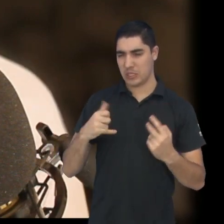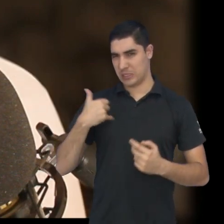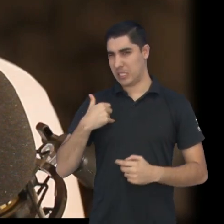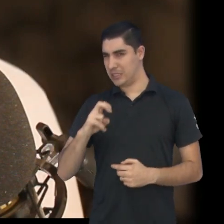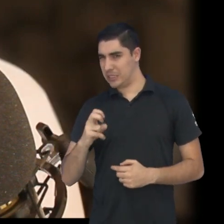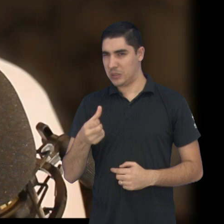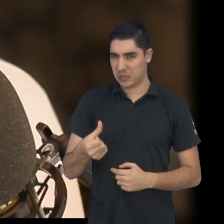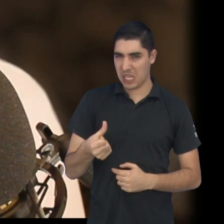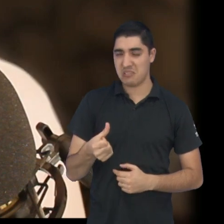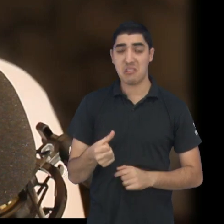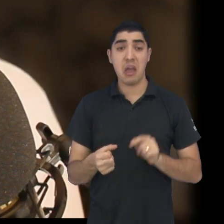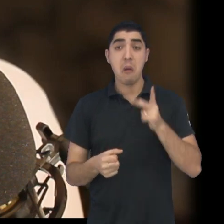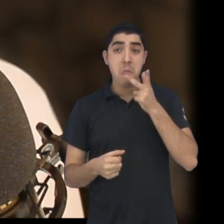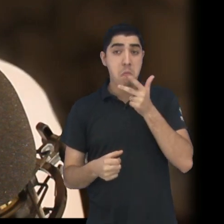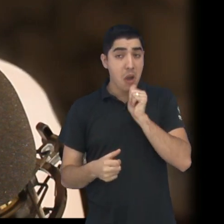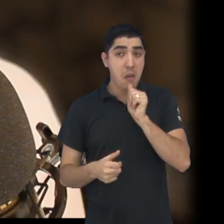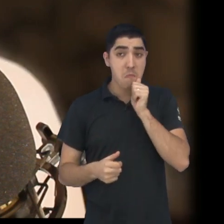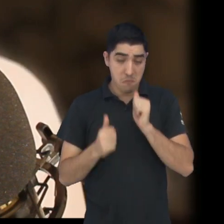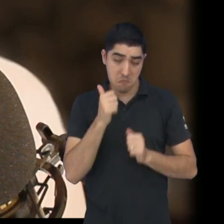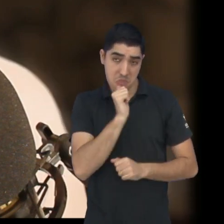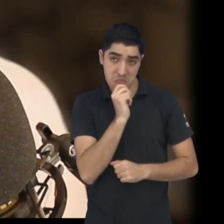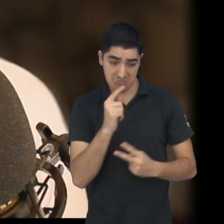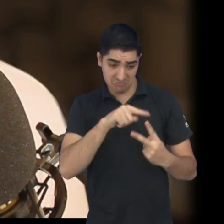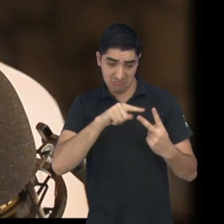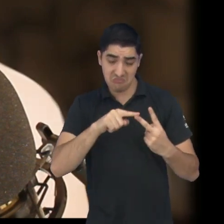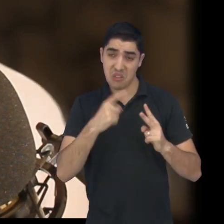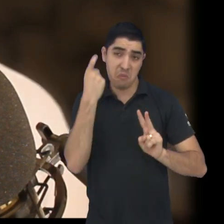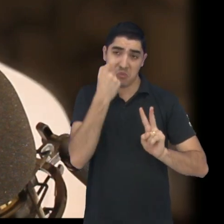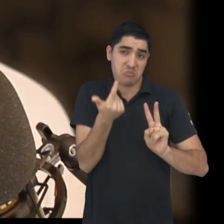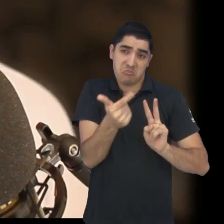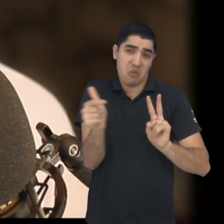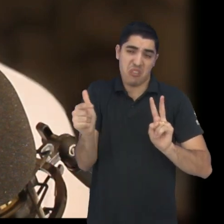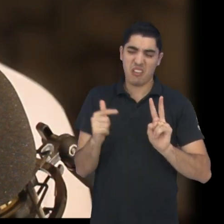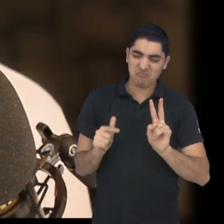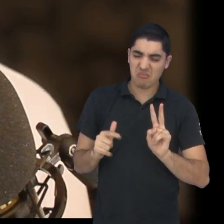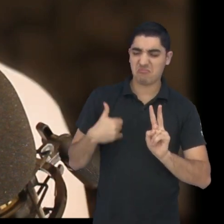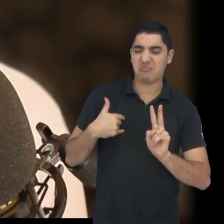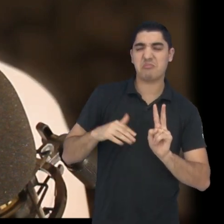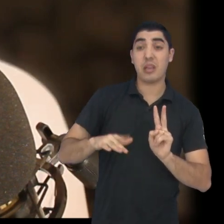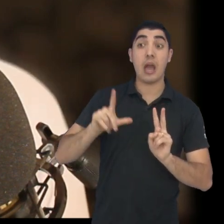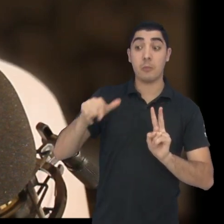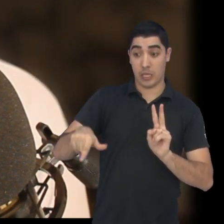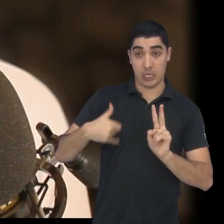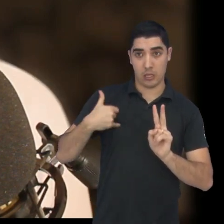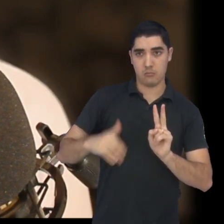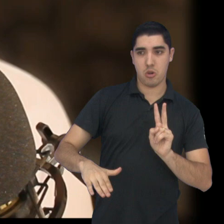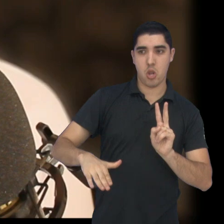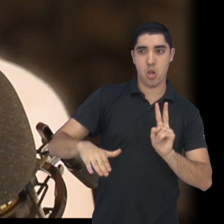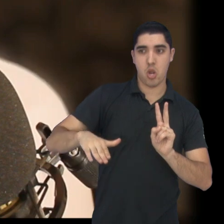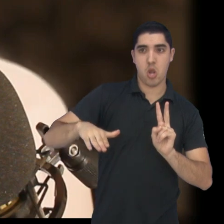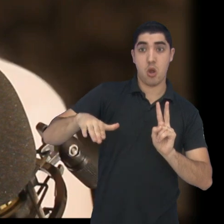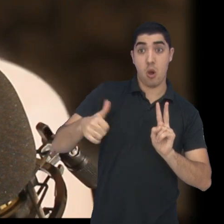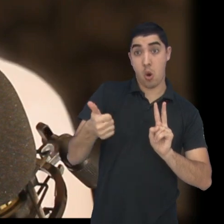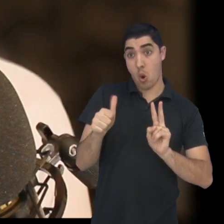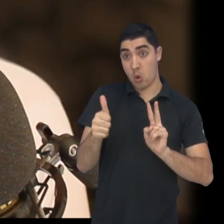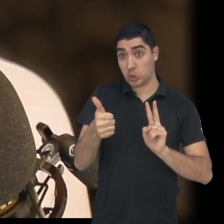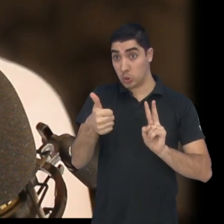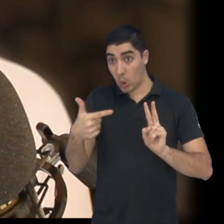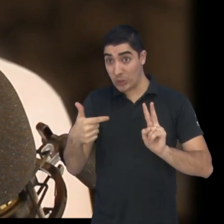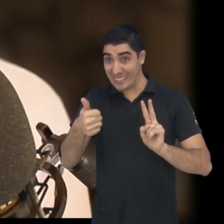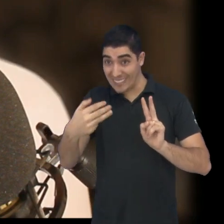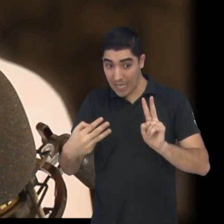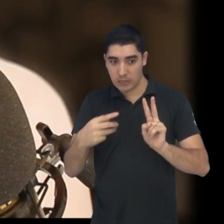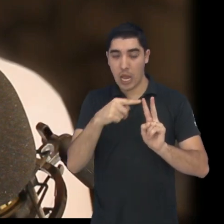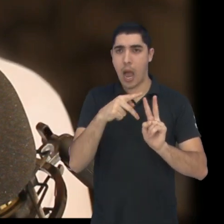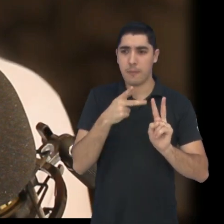pais, quando chegam nos 12, 13 anos de idade, aí sim eles começam a ter uma preocupação muito grande, porque uma construção de um trabalho de prevenção,